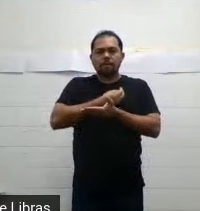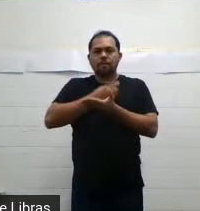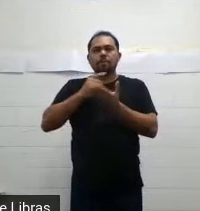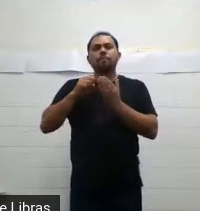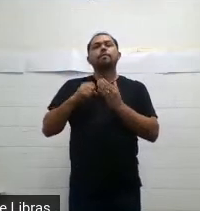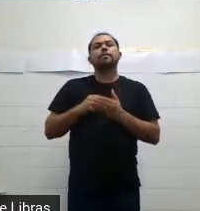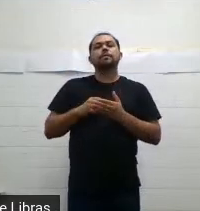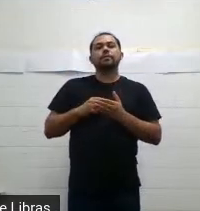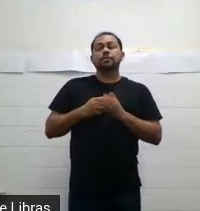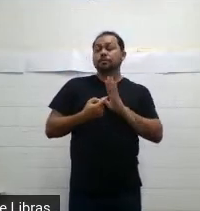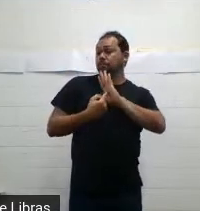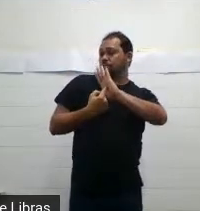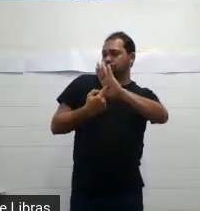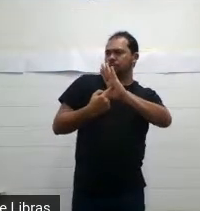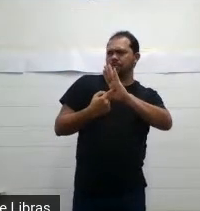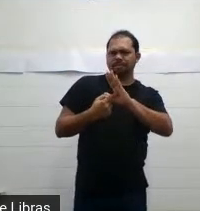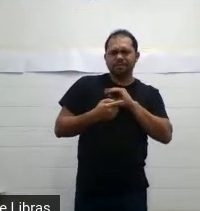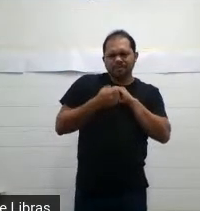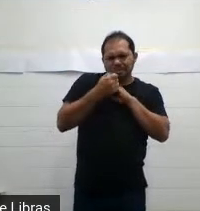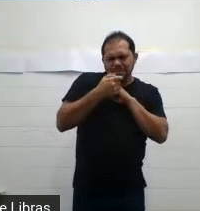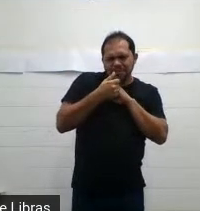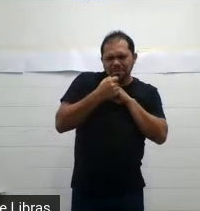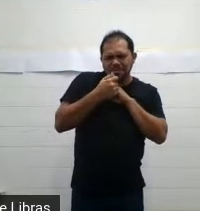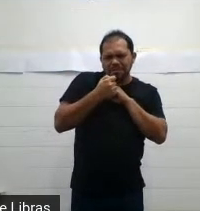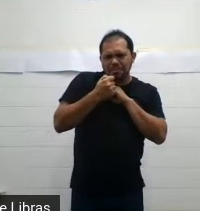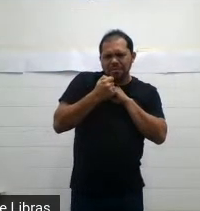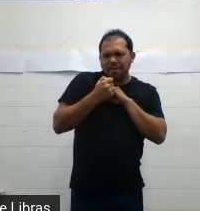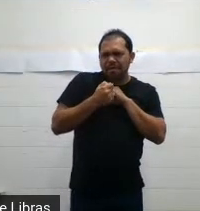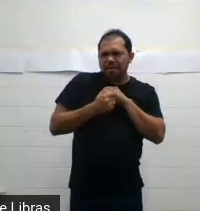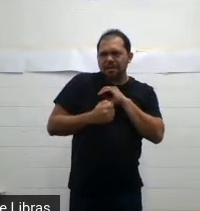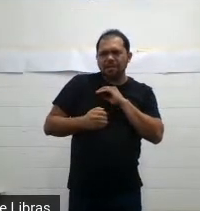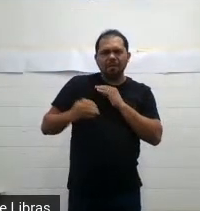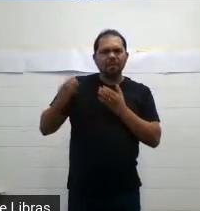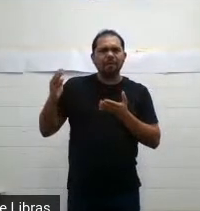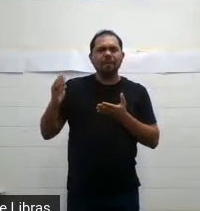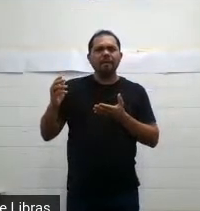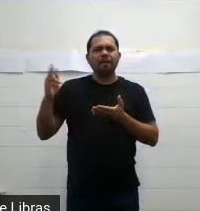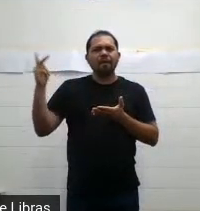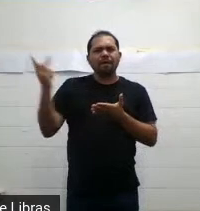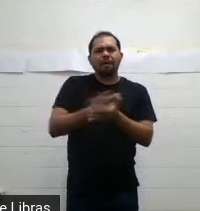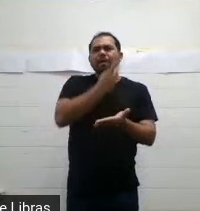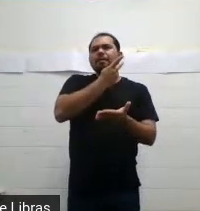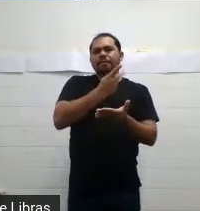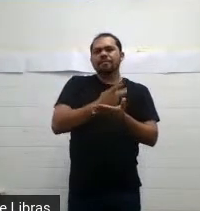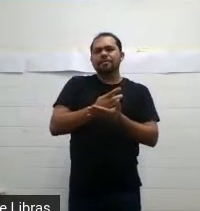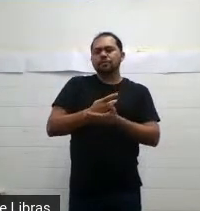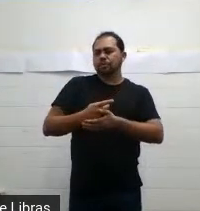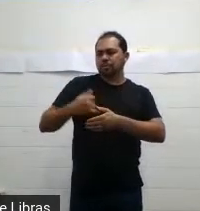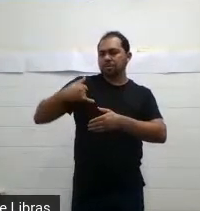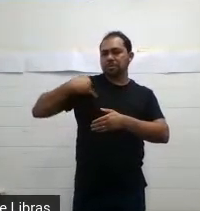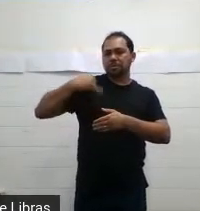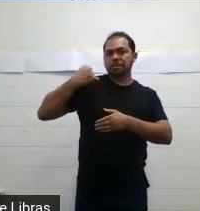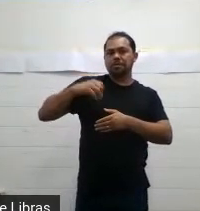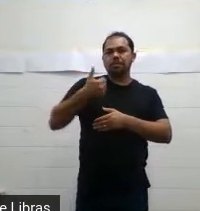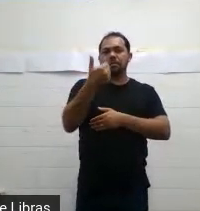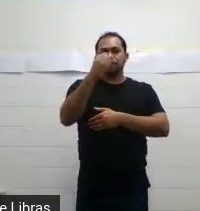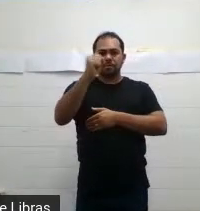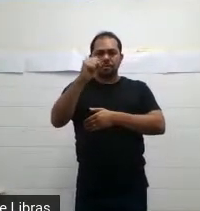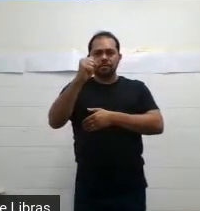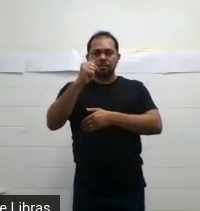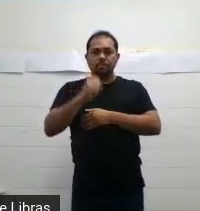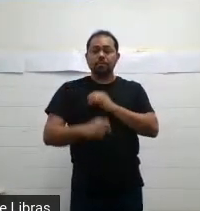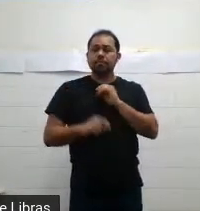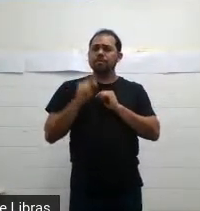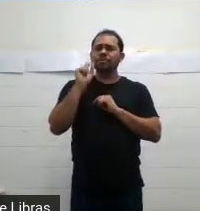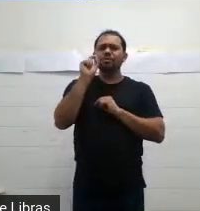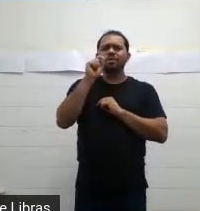mostrei anteriormente, começou quase que acidentalmente, justamente por conta de um acidente que ela sofreu aos 18 anos, né? Então, o que a Frida fazia, na